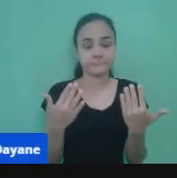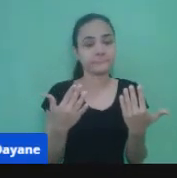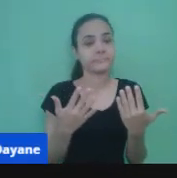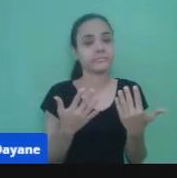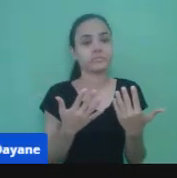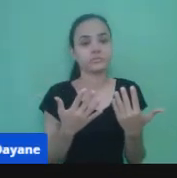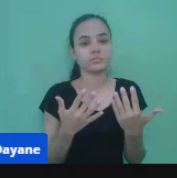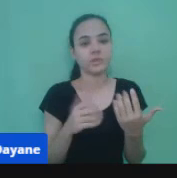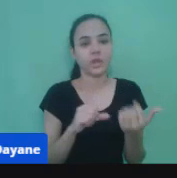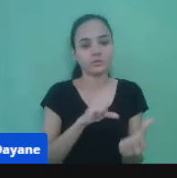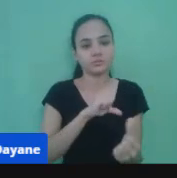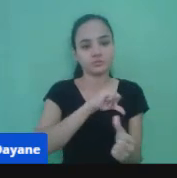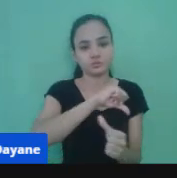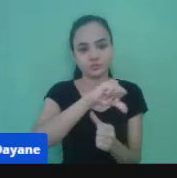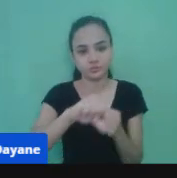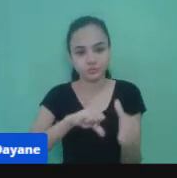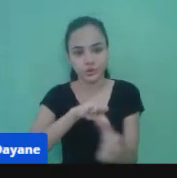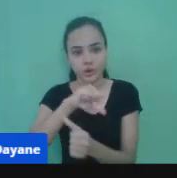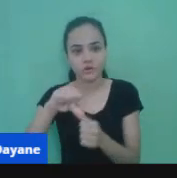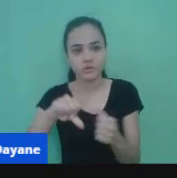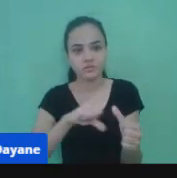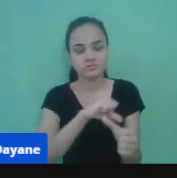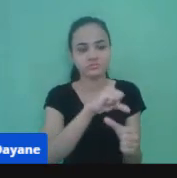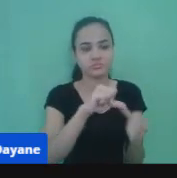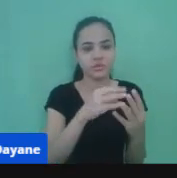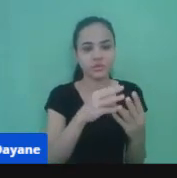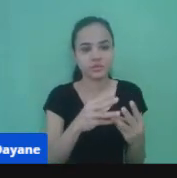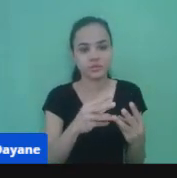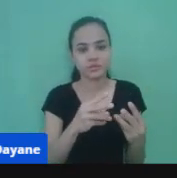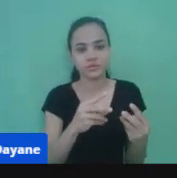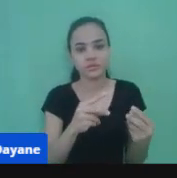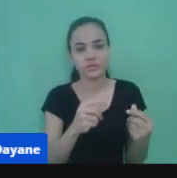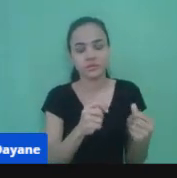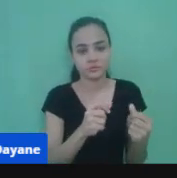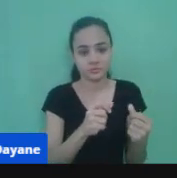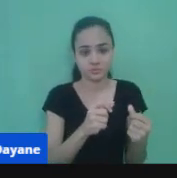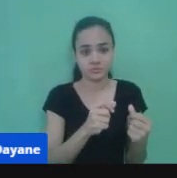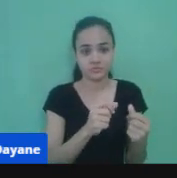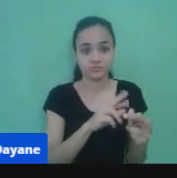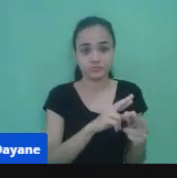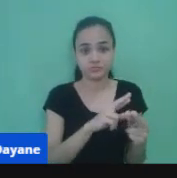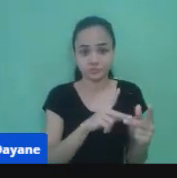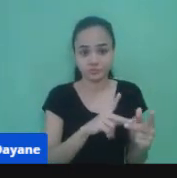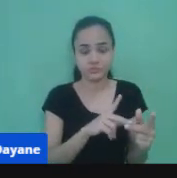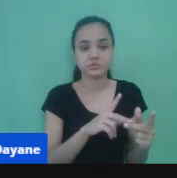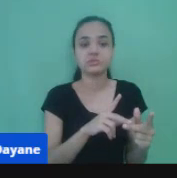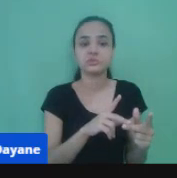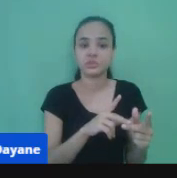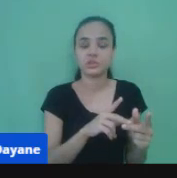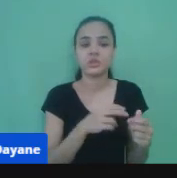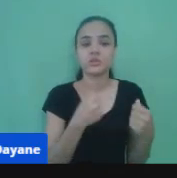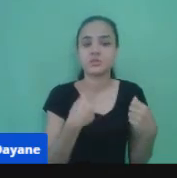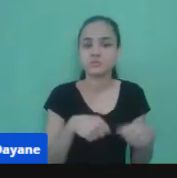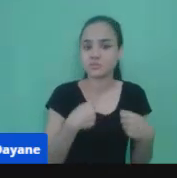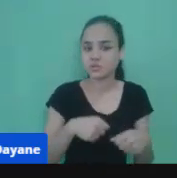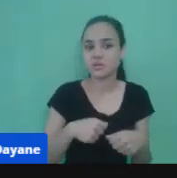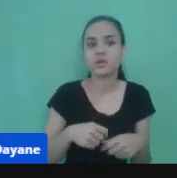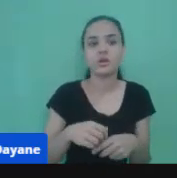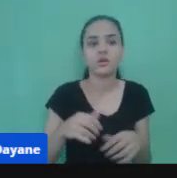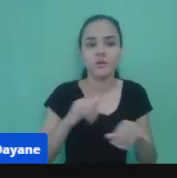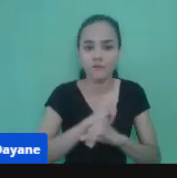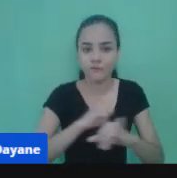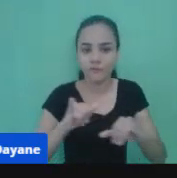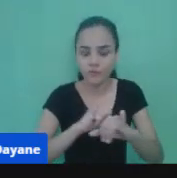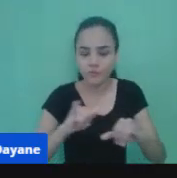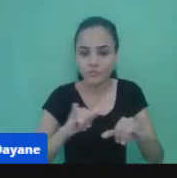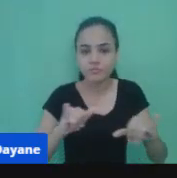alunos vão ter um papel central para... Você tem que levantar essas informações dele. Não adianta você já chegar e falar a sua